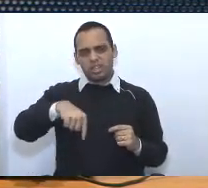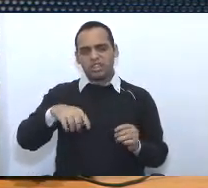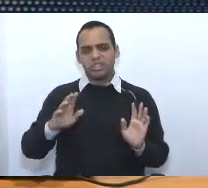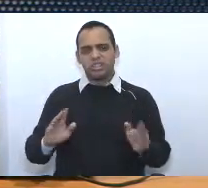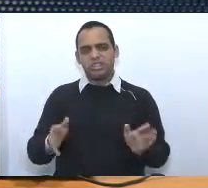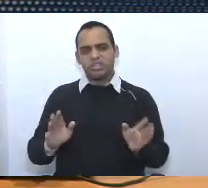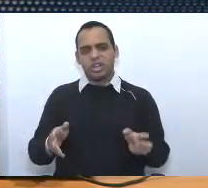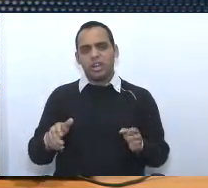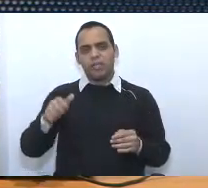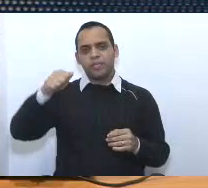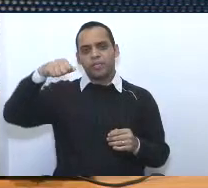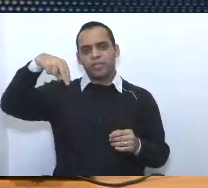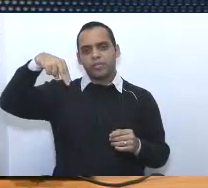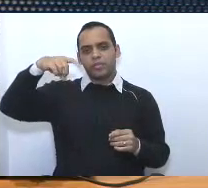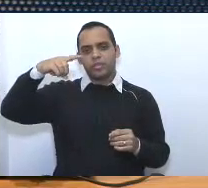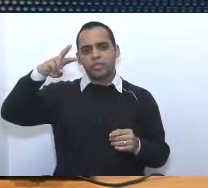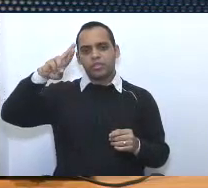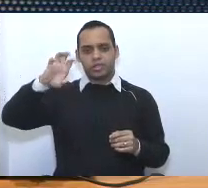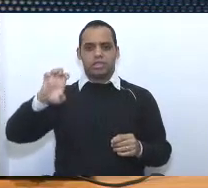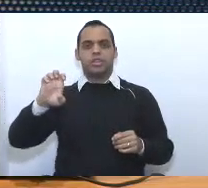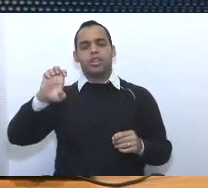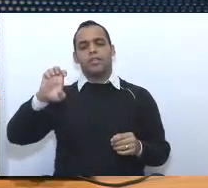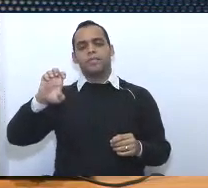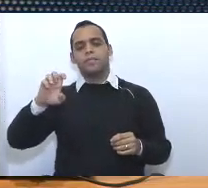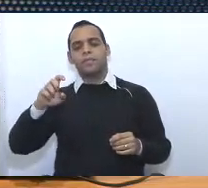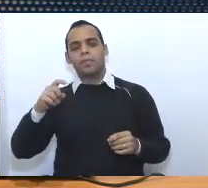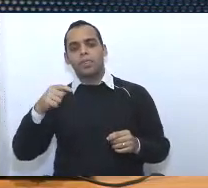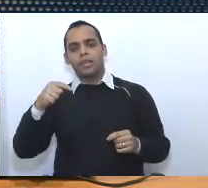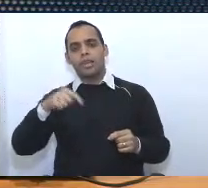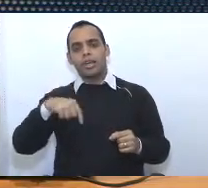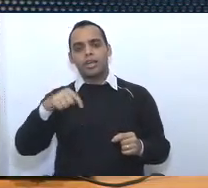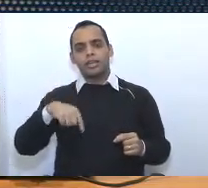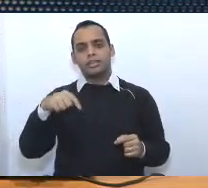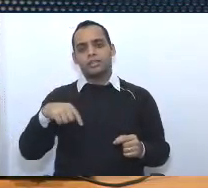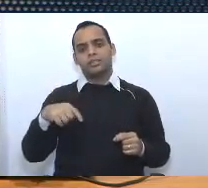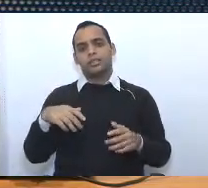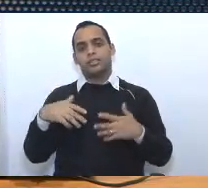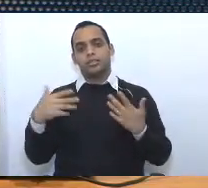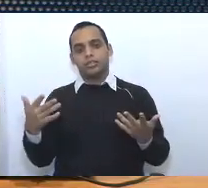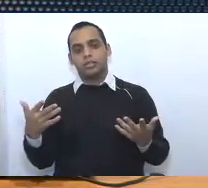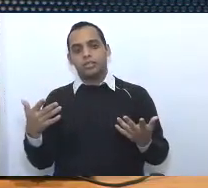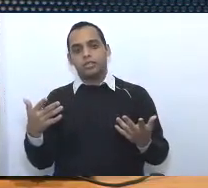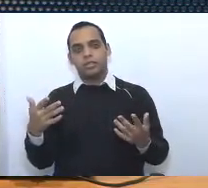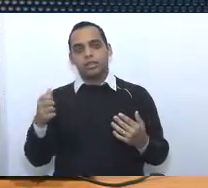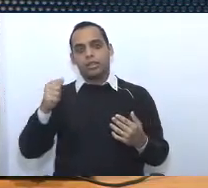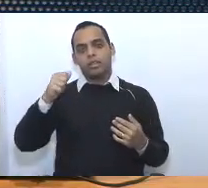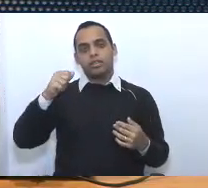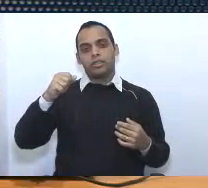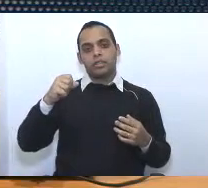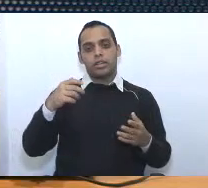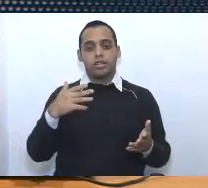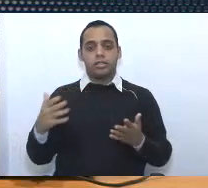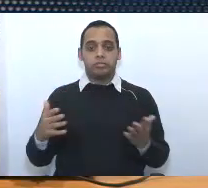André, secretário de Finanças, a questão da anistia, ela é uma questão